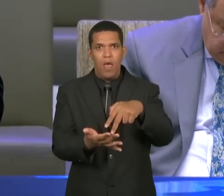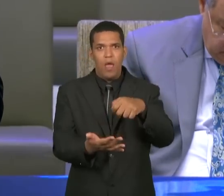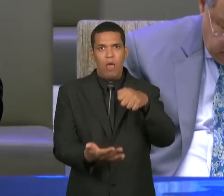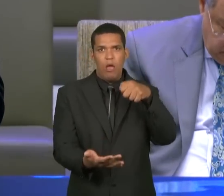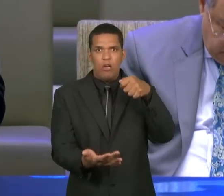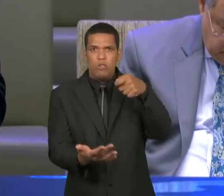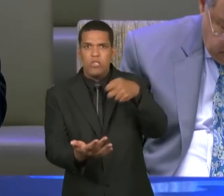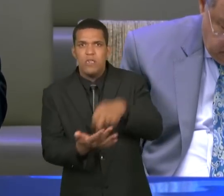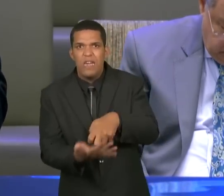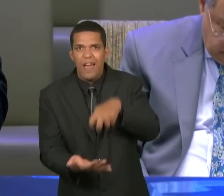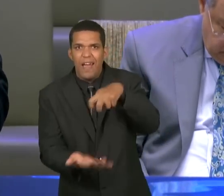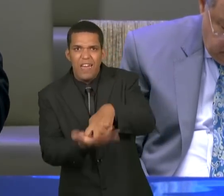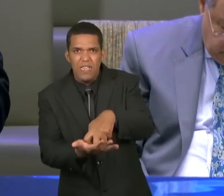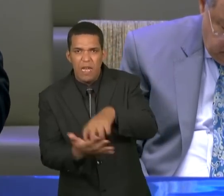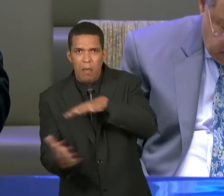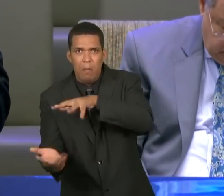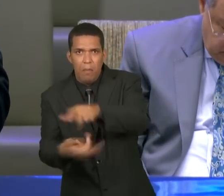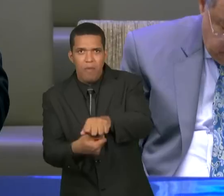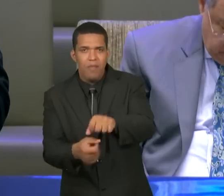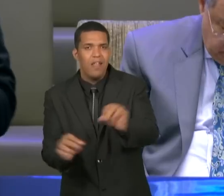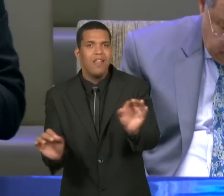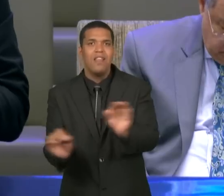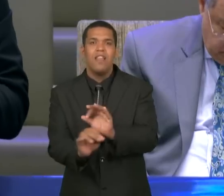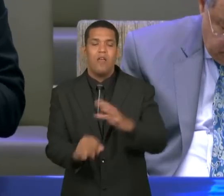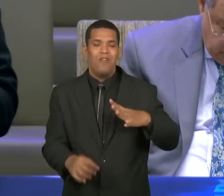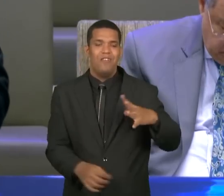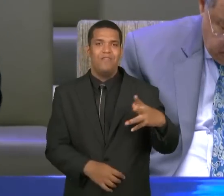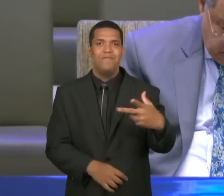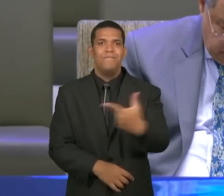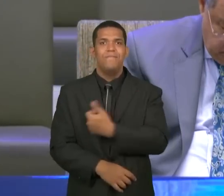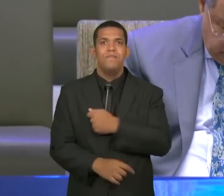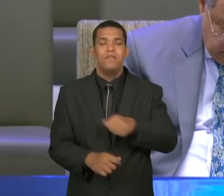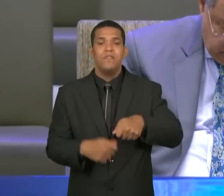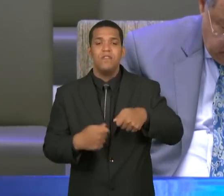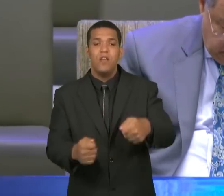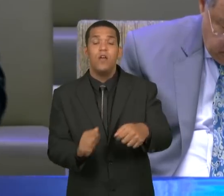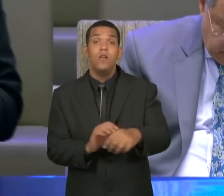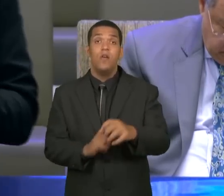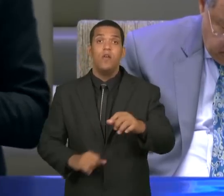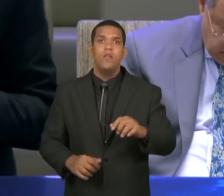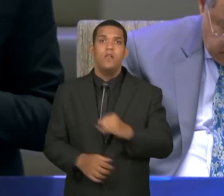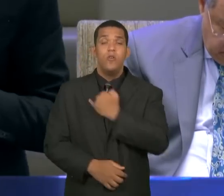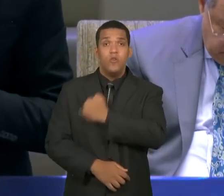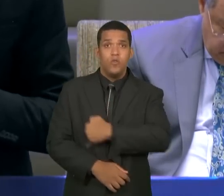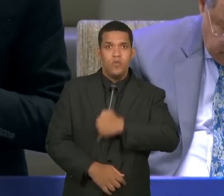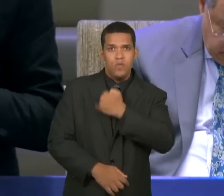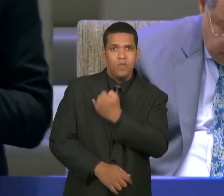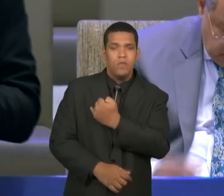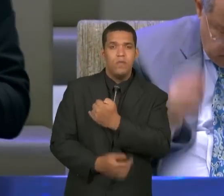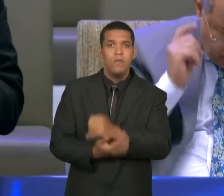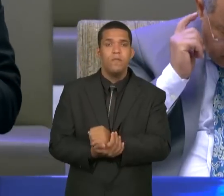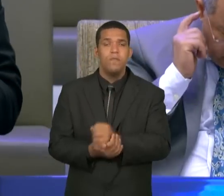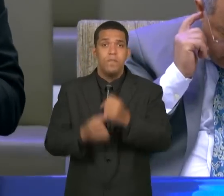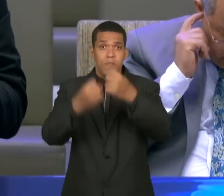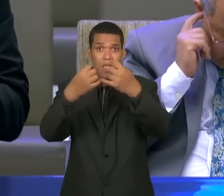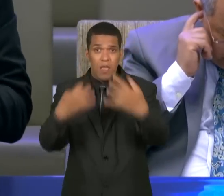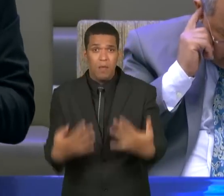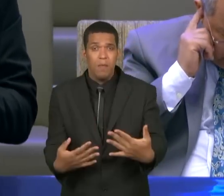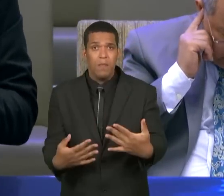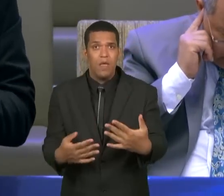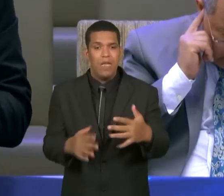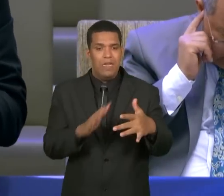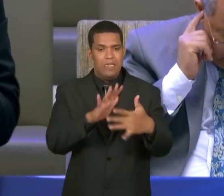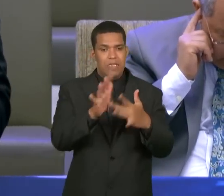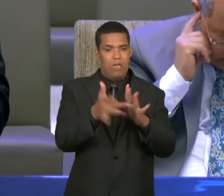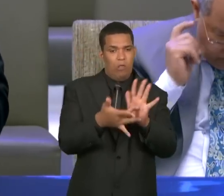mas para salvar o mundo João 3:17 Deus não enviou seu filho não para que condenasse